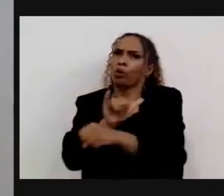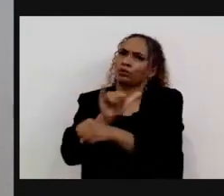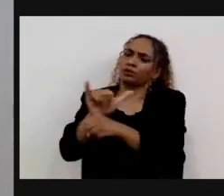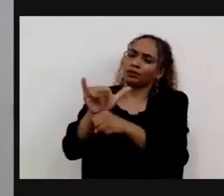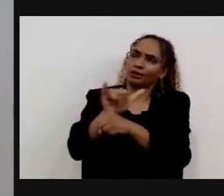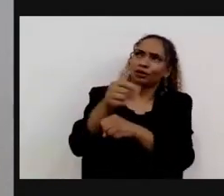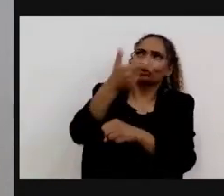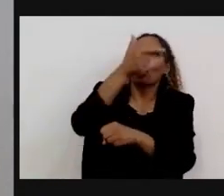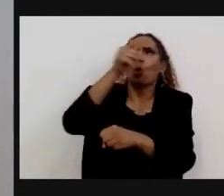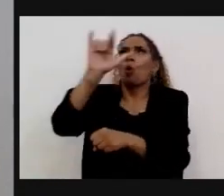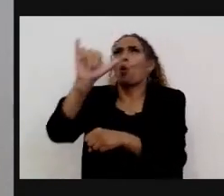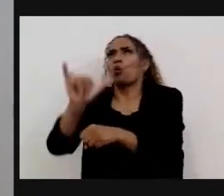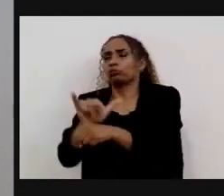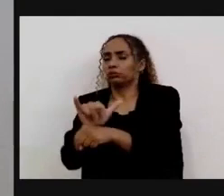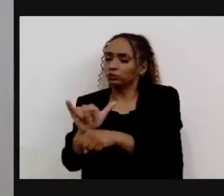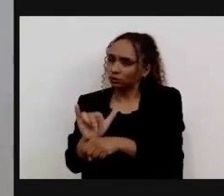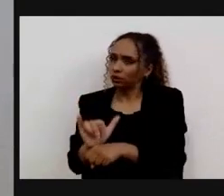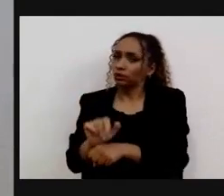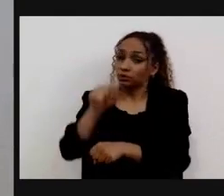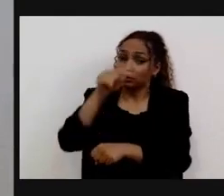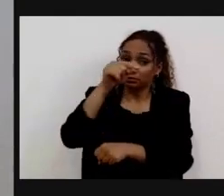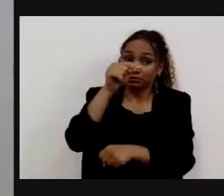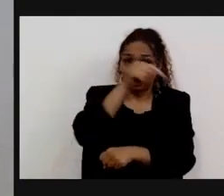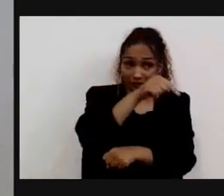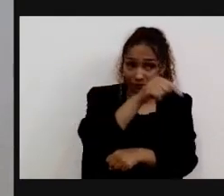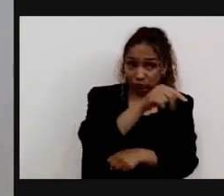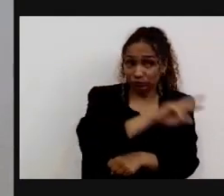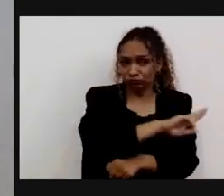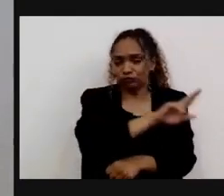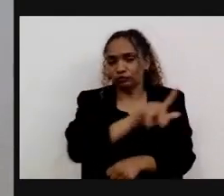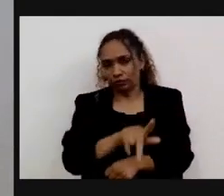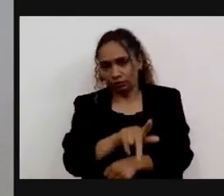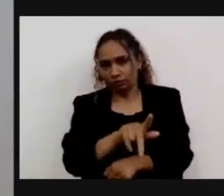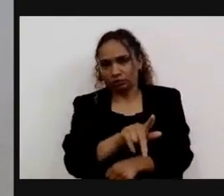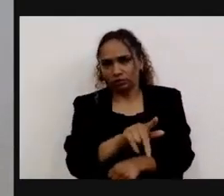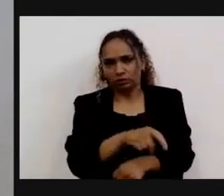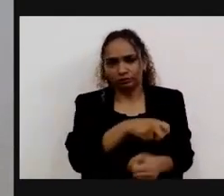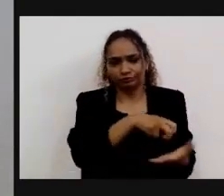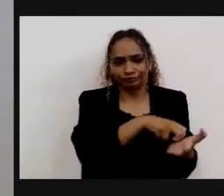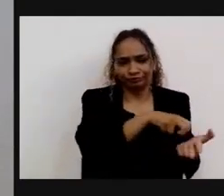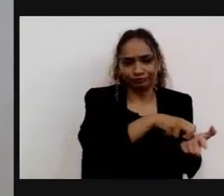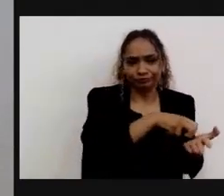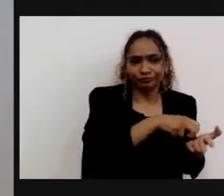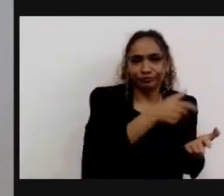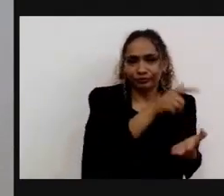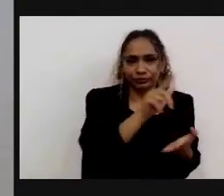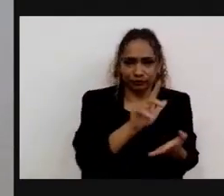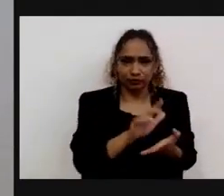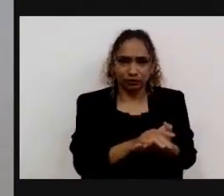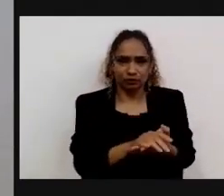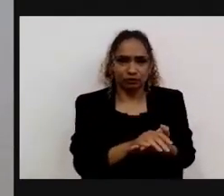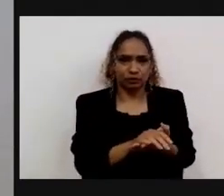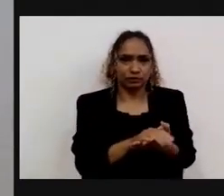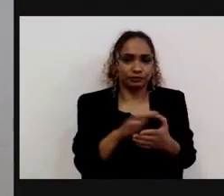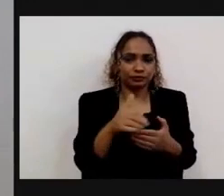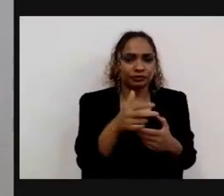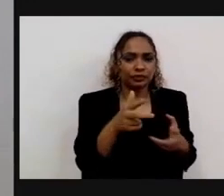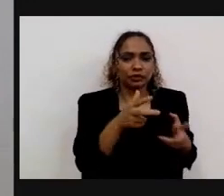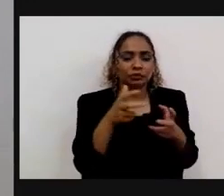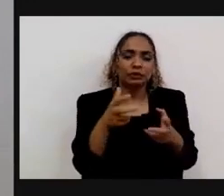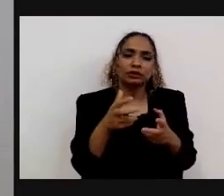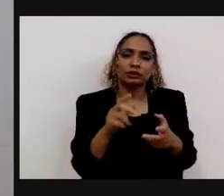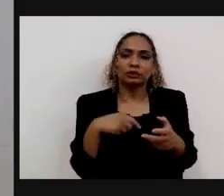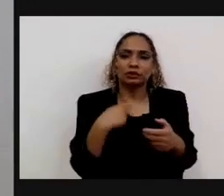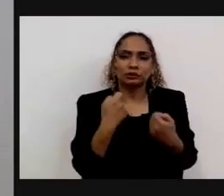é outra estratégia para essa pessoa e aí é disciplinar é outro rolê entendeu é um pouco isso que eu vejo